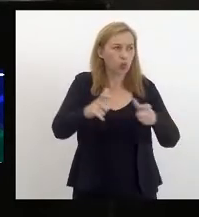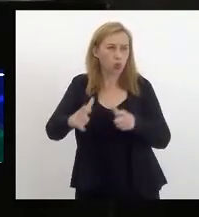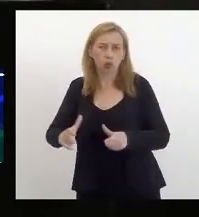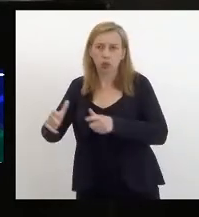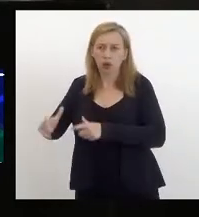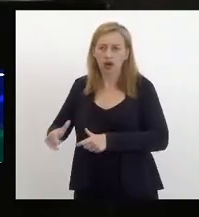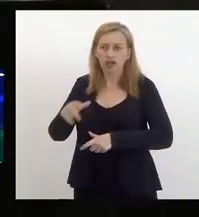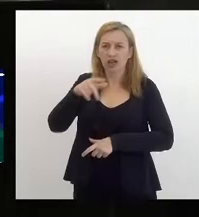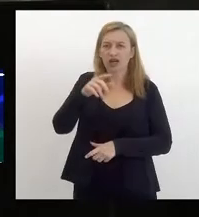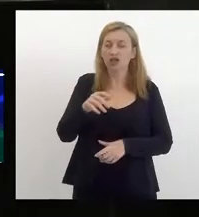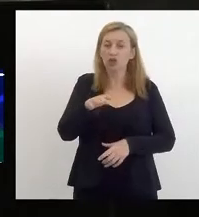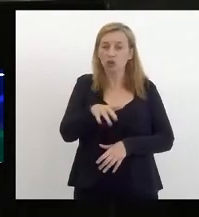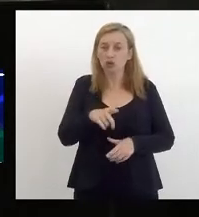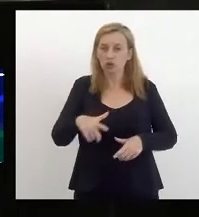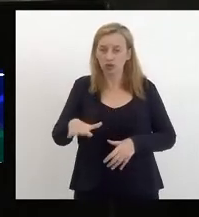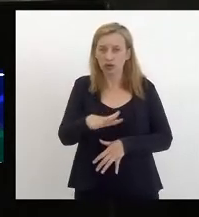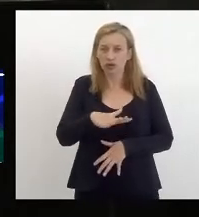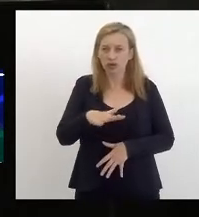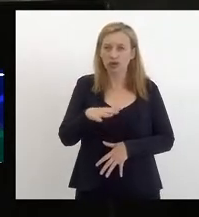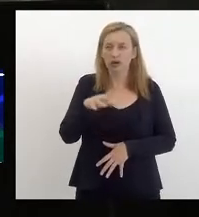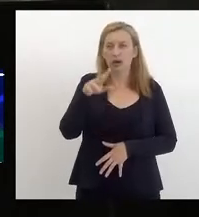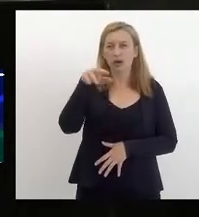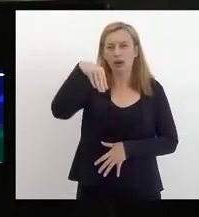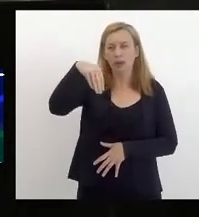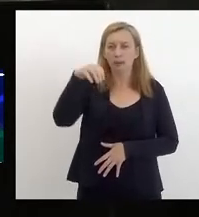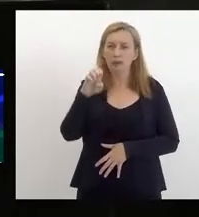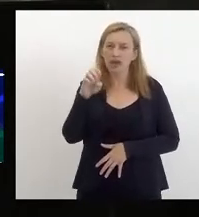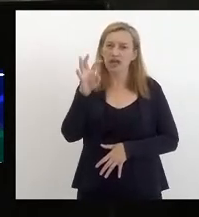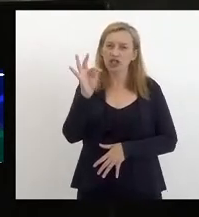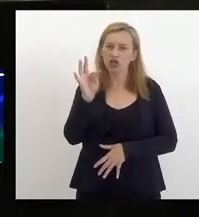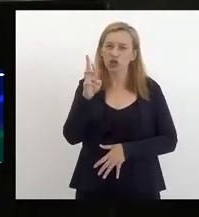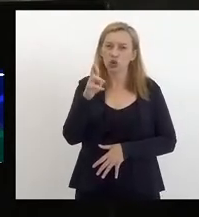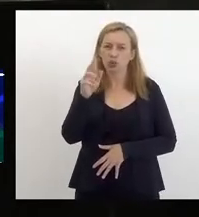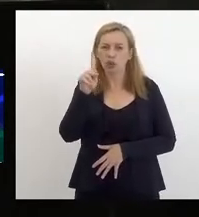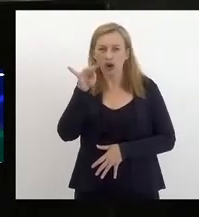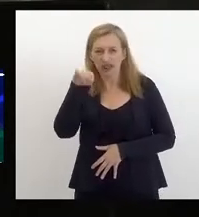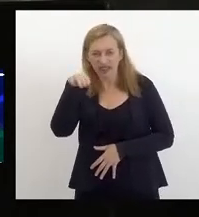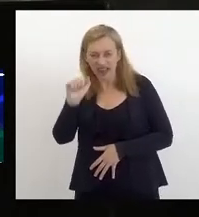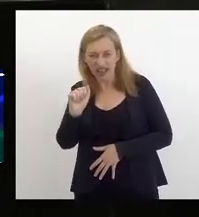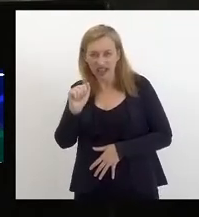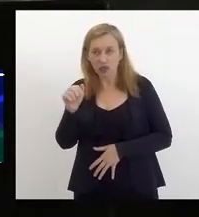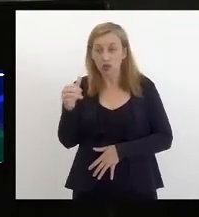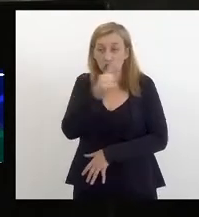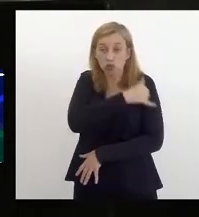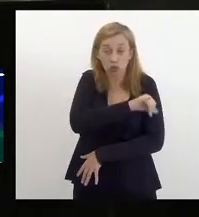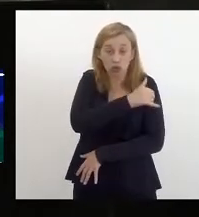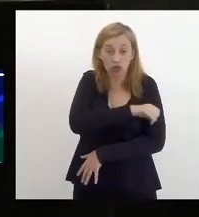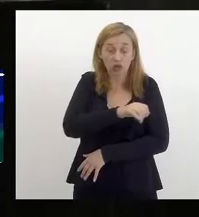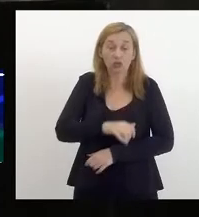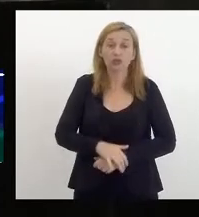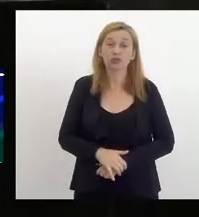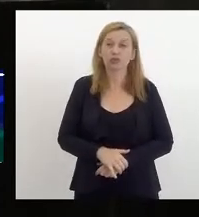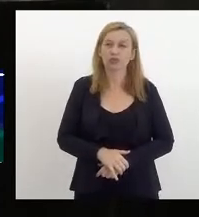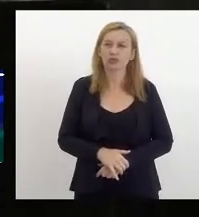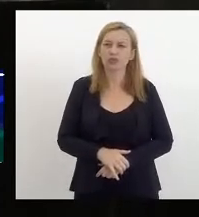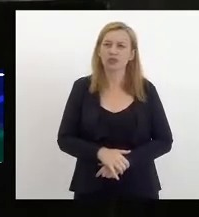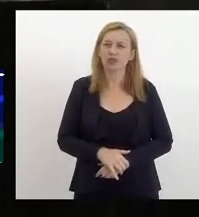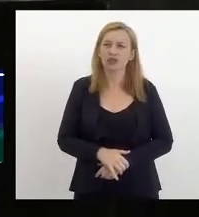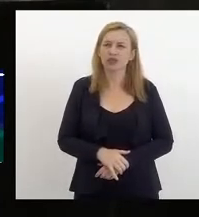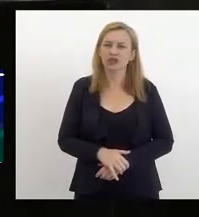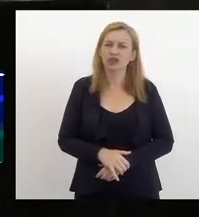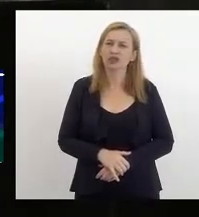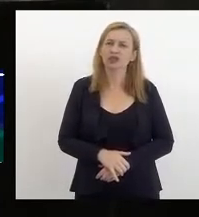região metropolitana do Rio de Janeiro em que há discrepâncias abissais profundas na